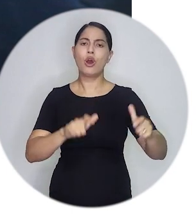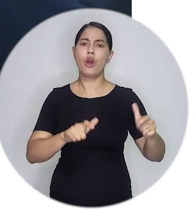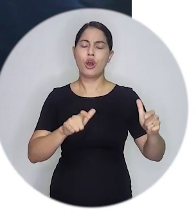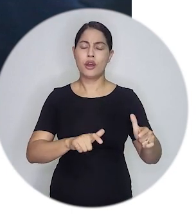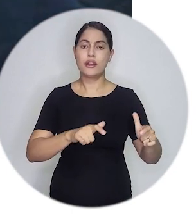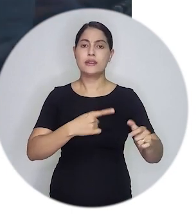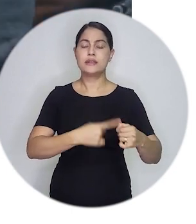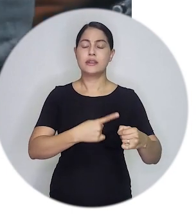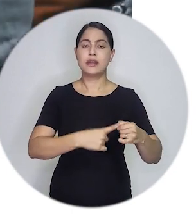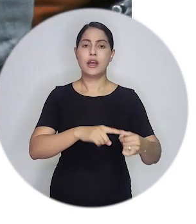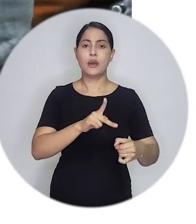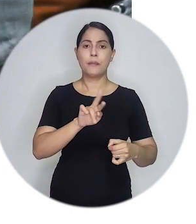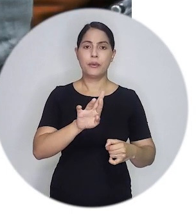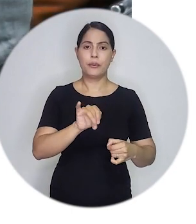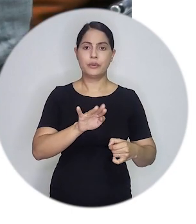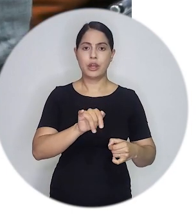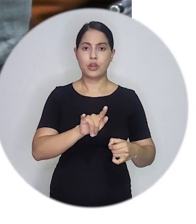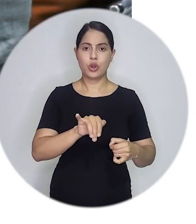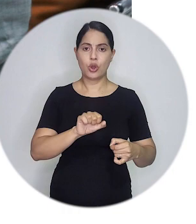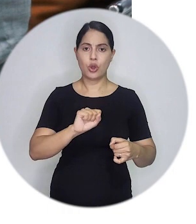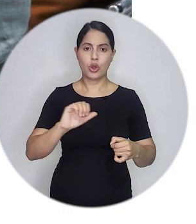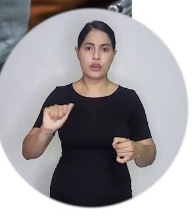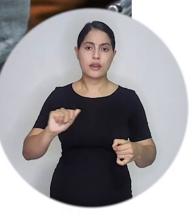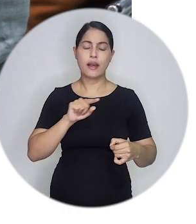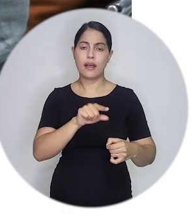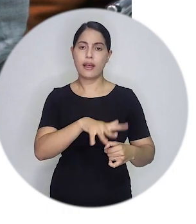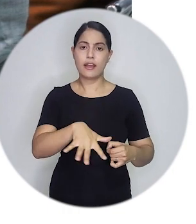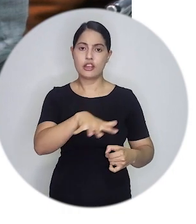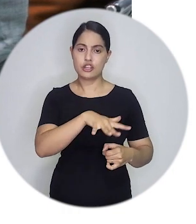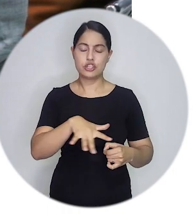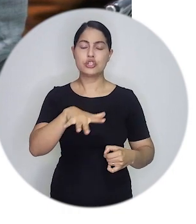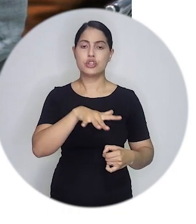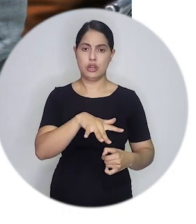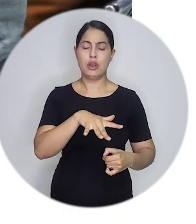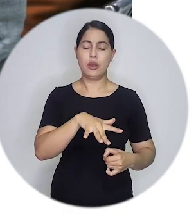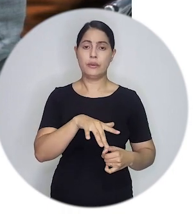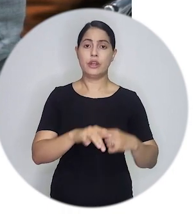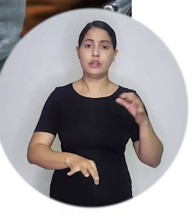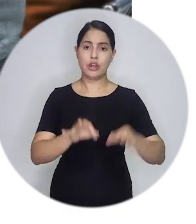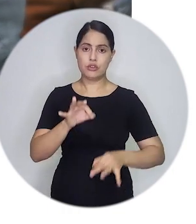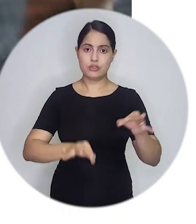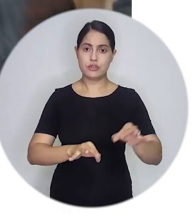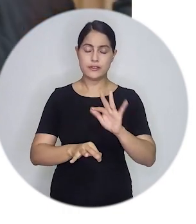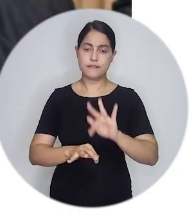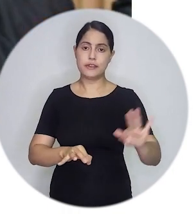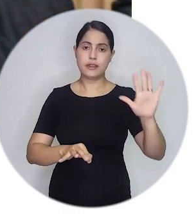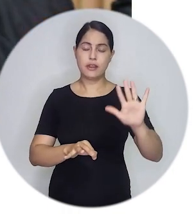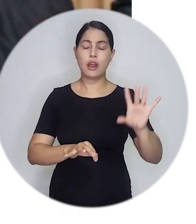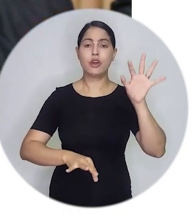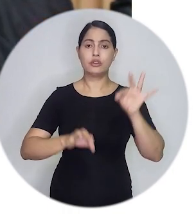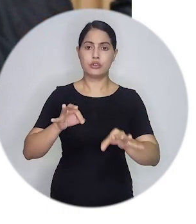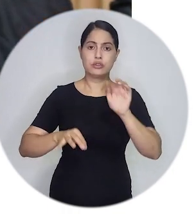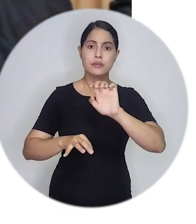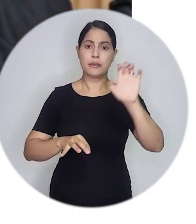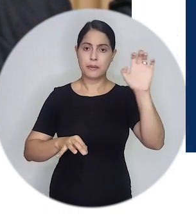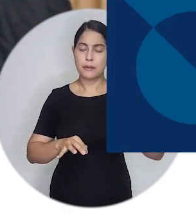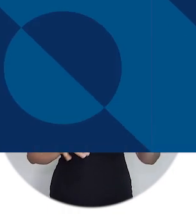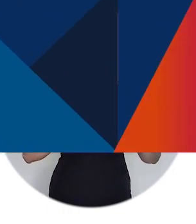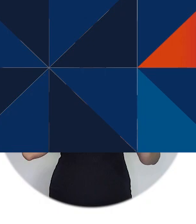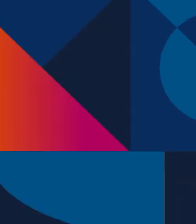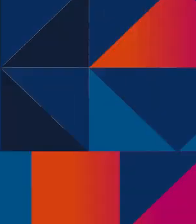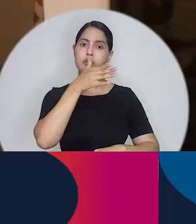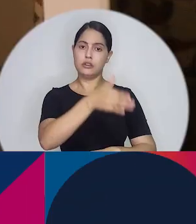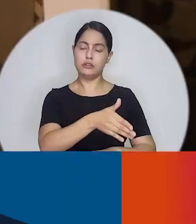Polícia Civil em Ponta Grossa, Fórum da Justiça Federal, Fórum da